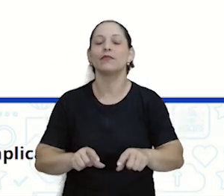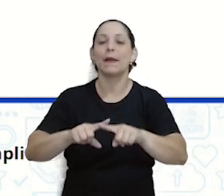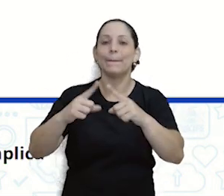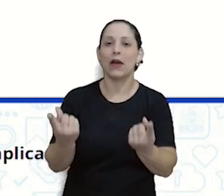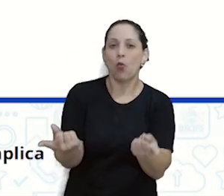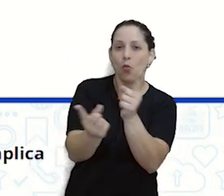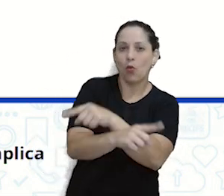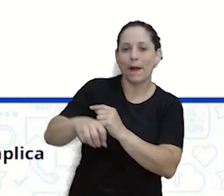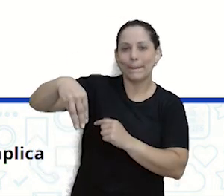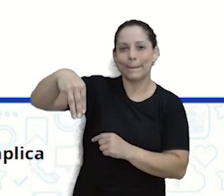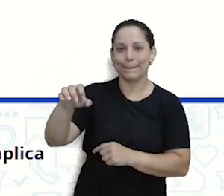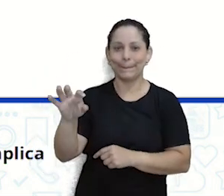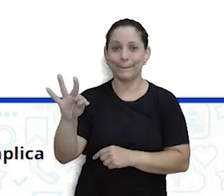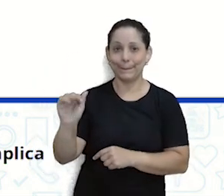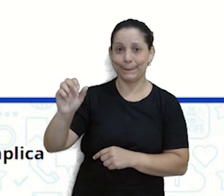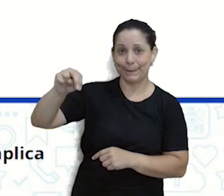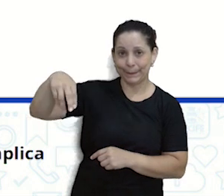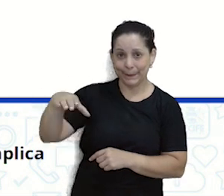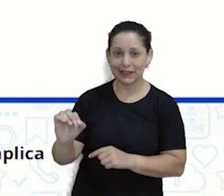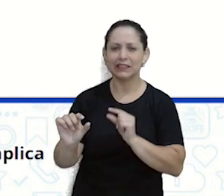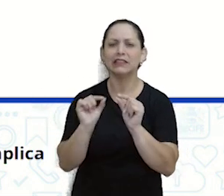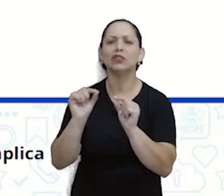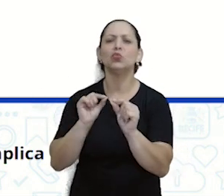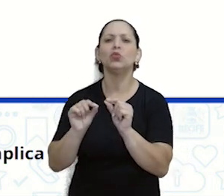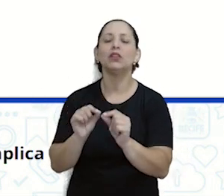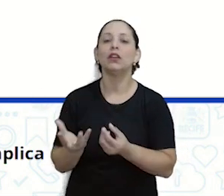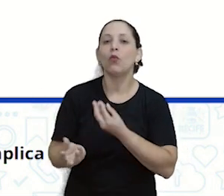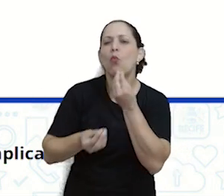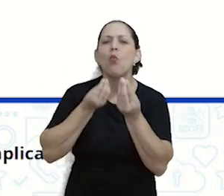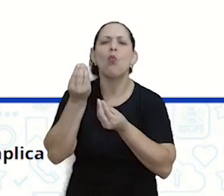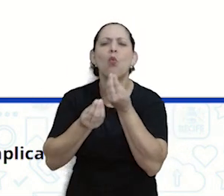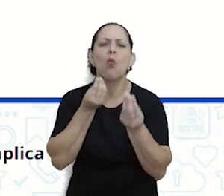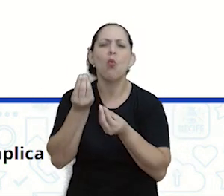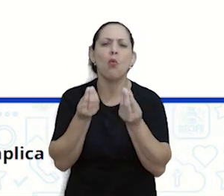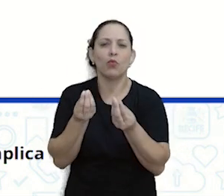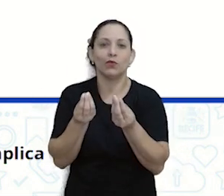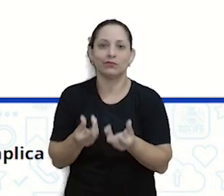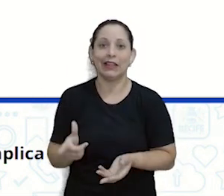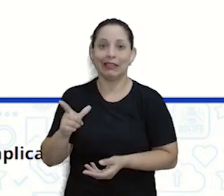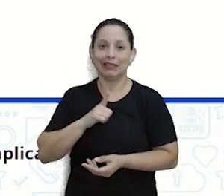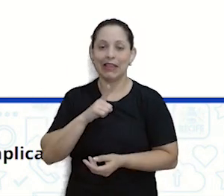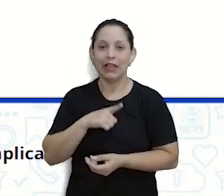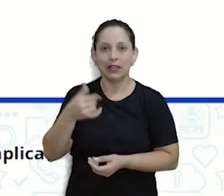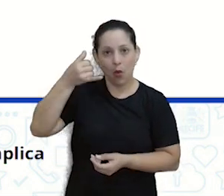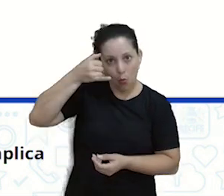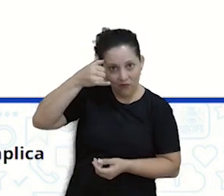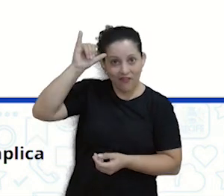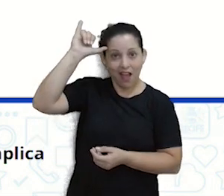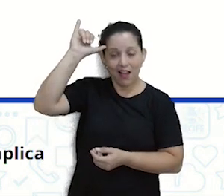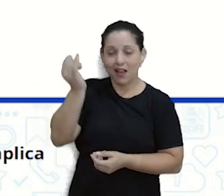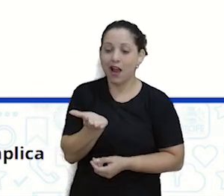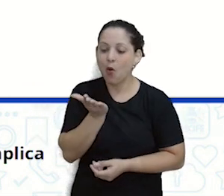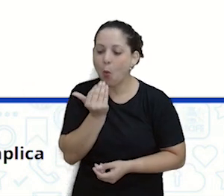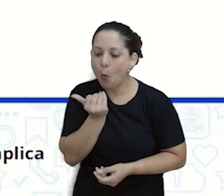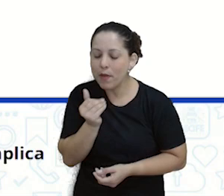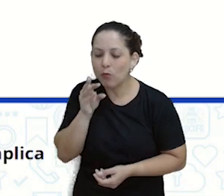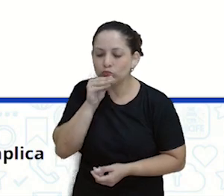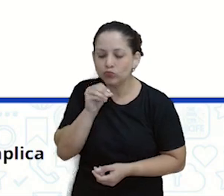é liberado através do processo de digestão de celulose nos seres ruminantes, como a vaquinha, por